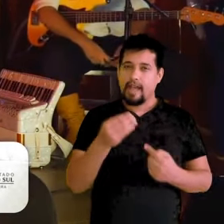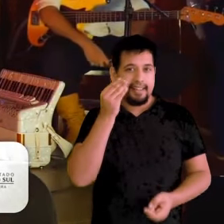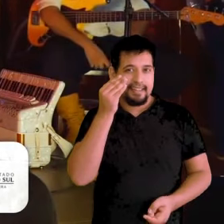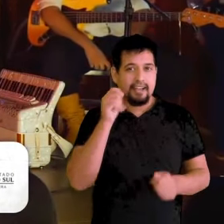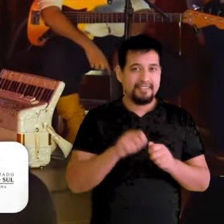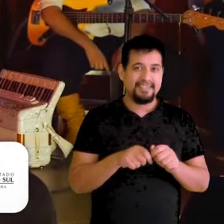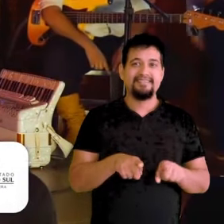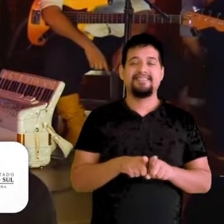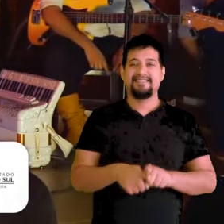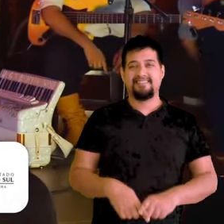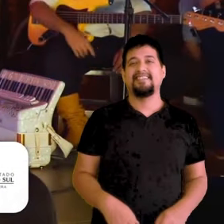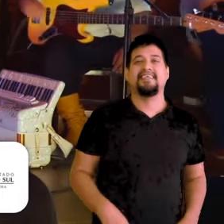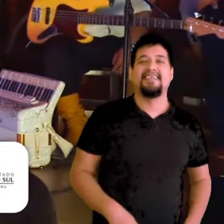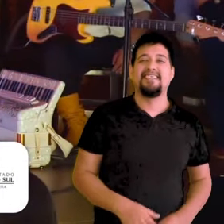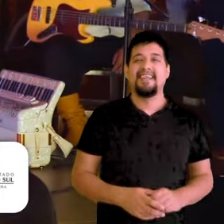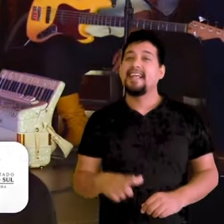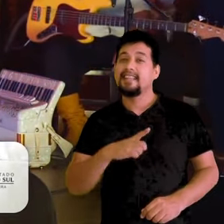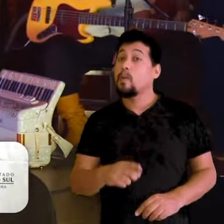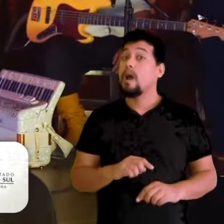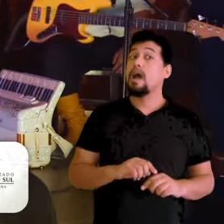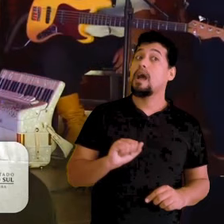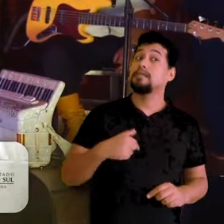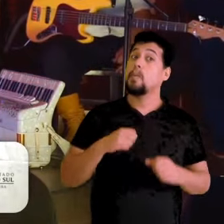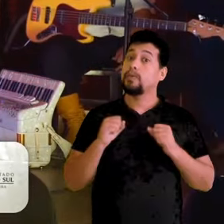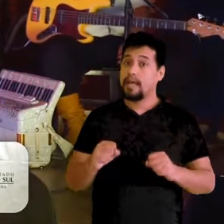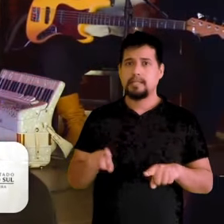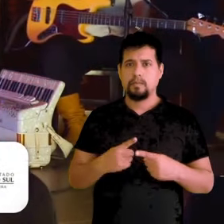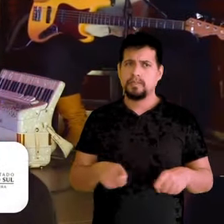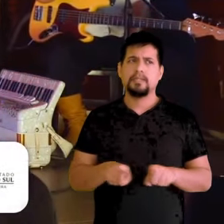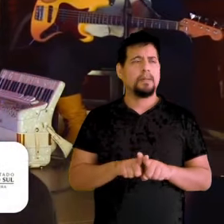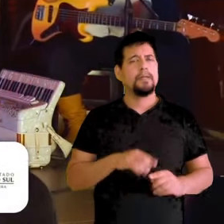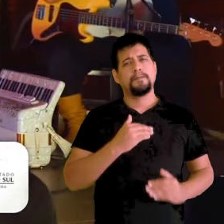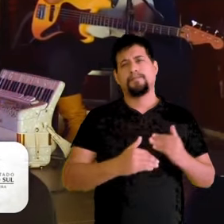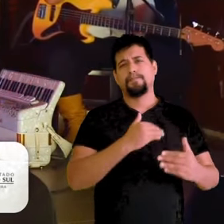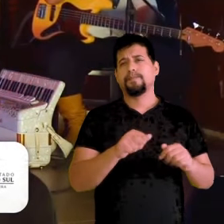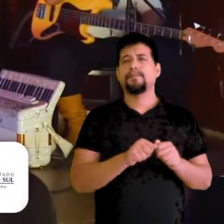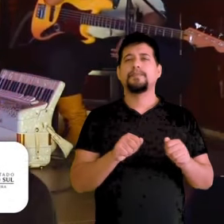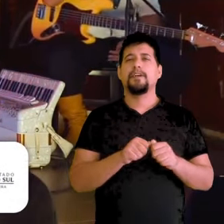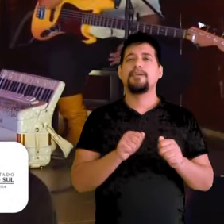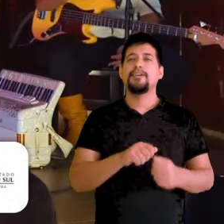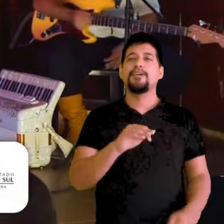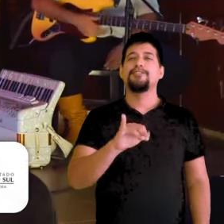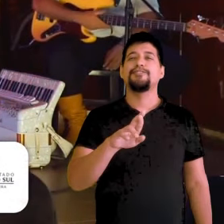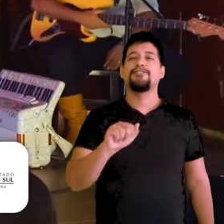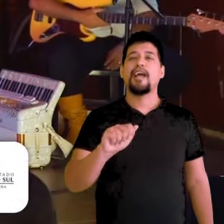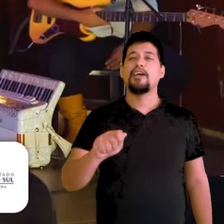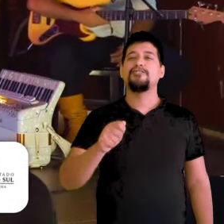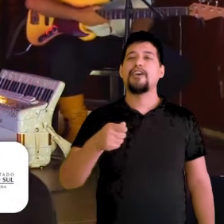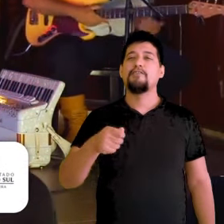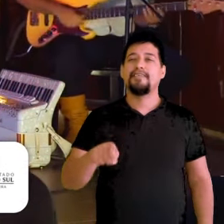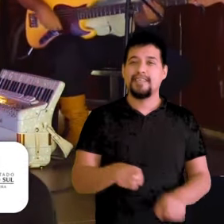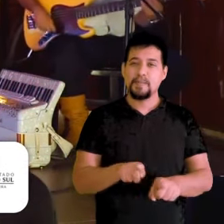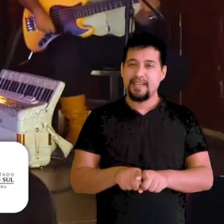Depois a gente vai tentar fazer ela também, né? Então tem para baralho colatada, tem Ah, se eu pudesse. Vamos, e assim nós vamos... Vamos fazer o atire-a-chave. Vou